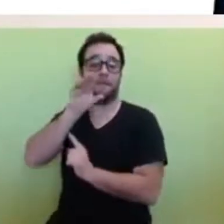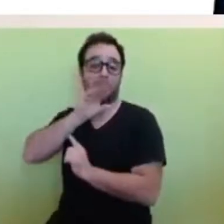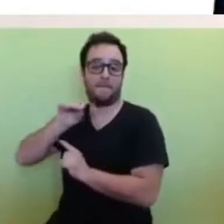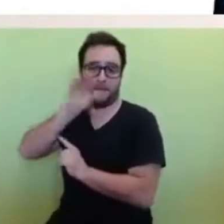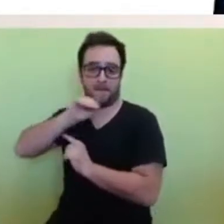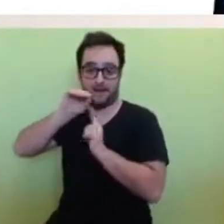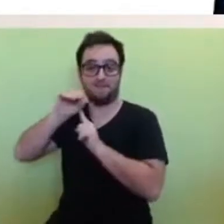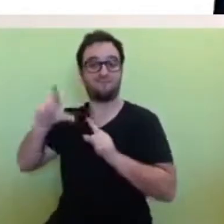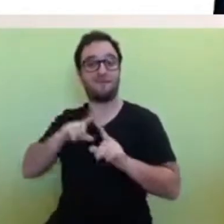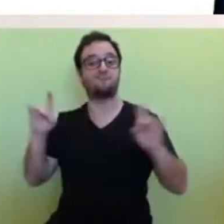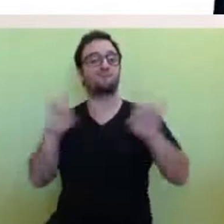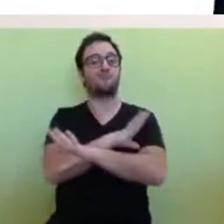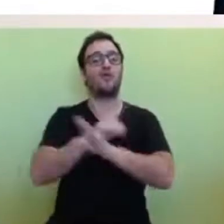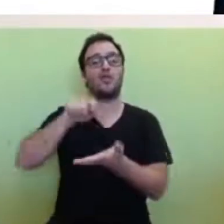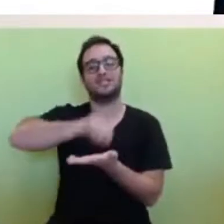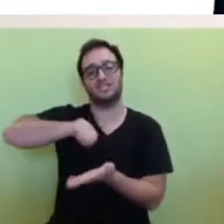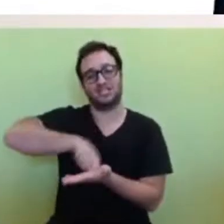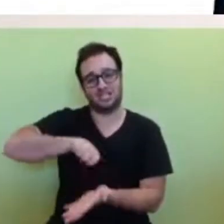tradicional.